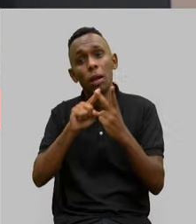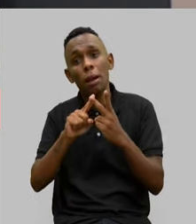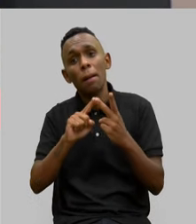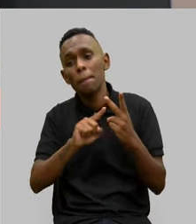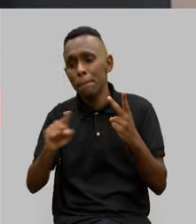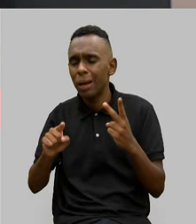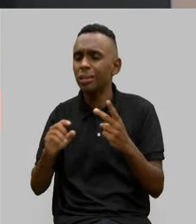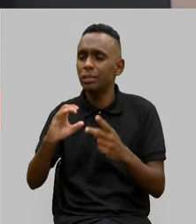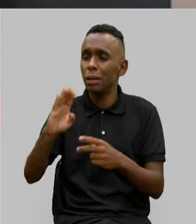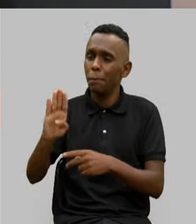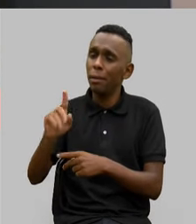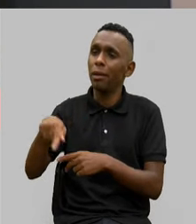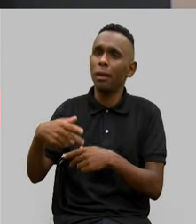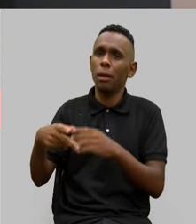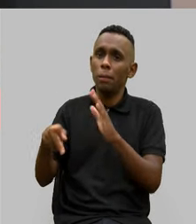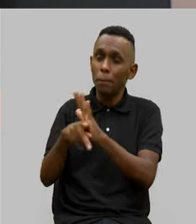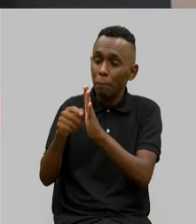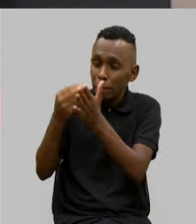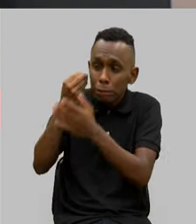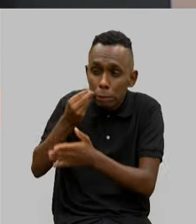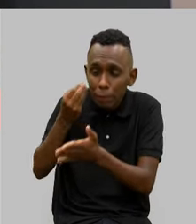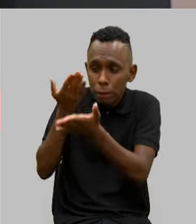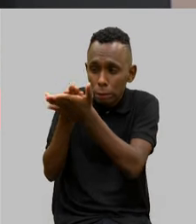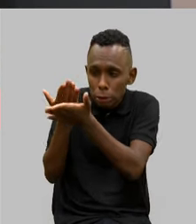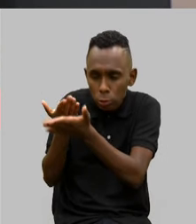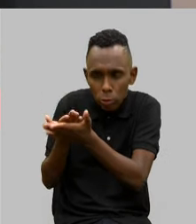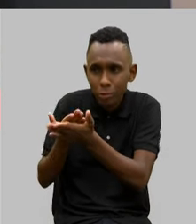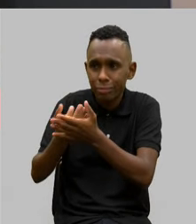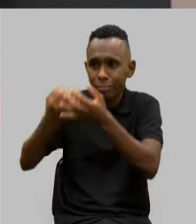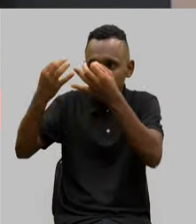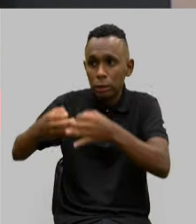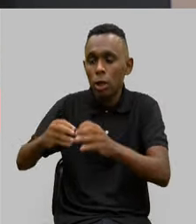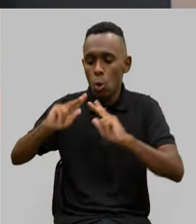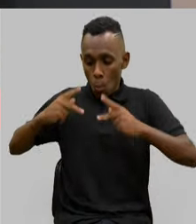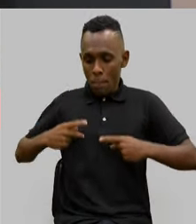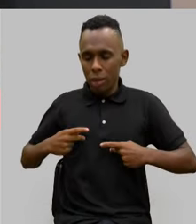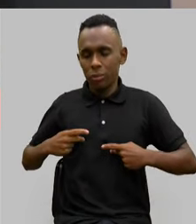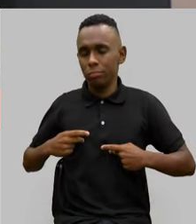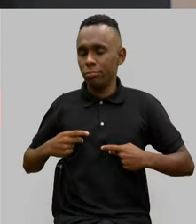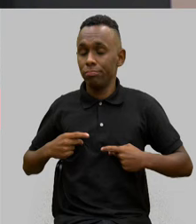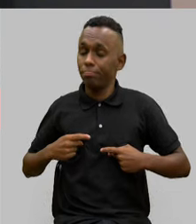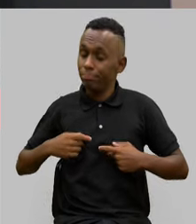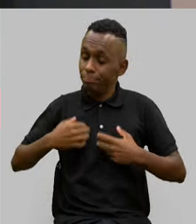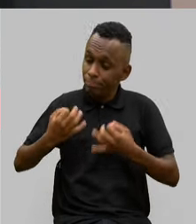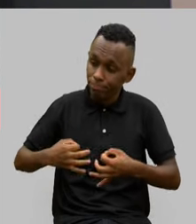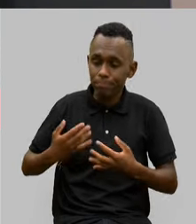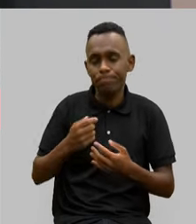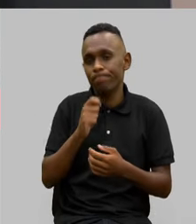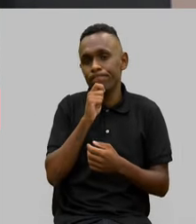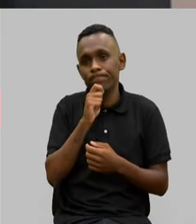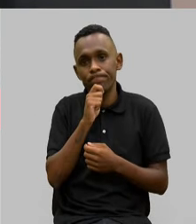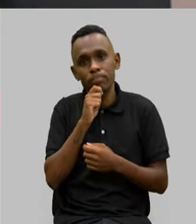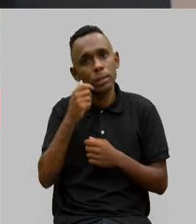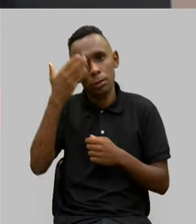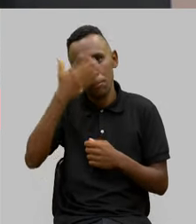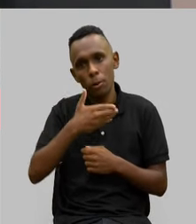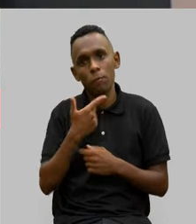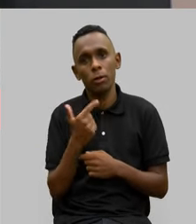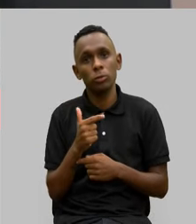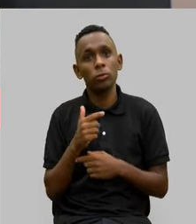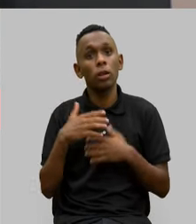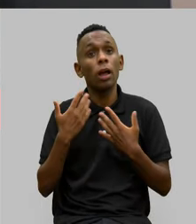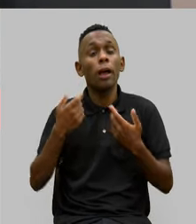funcionar é um estudo inv vitro não quer dizer que ele vai funcionar no ser humano né então basicamente o que a gente tem que fazer é